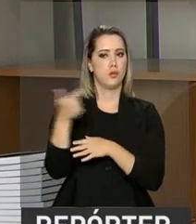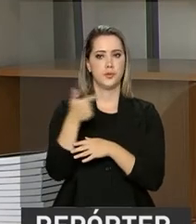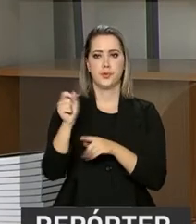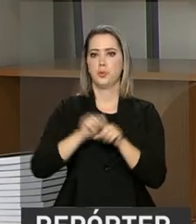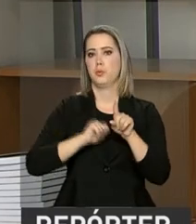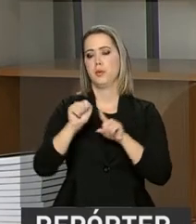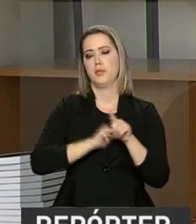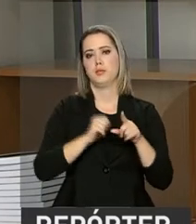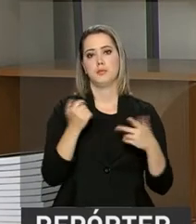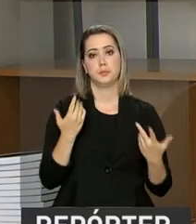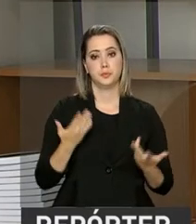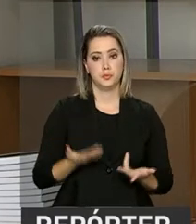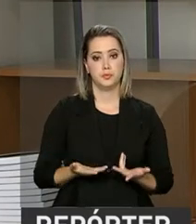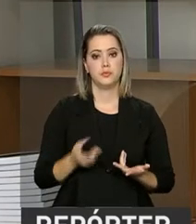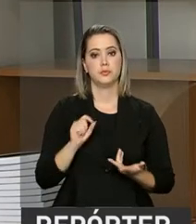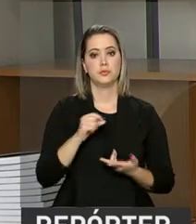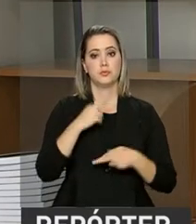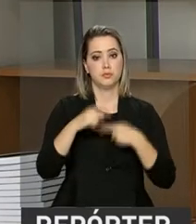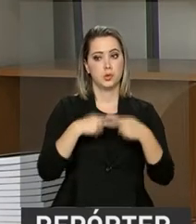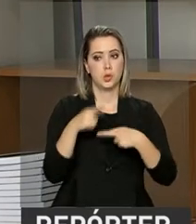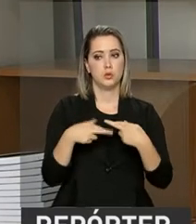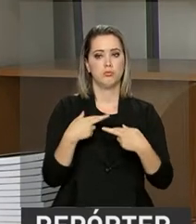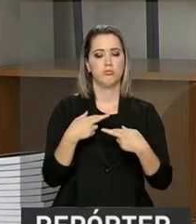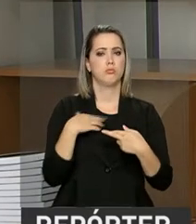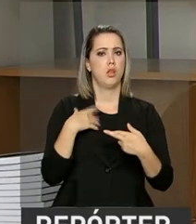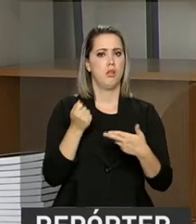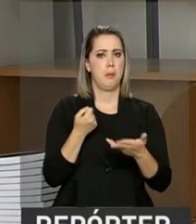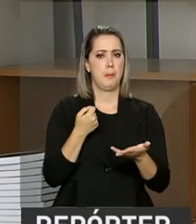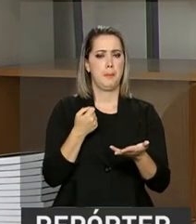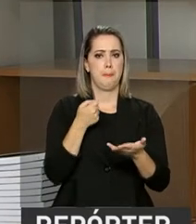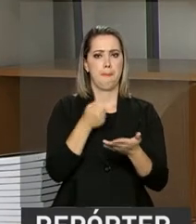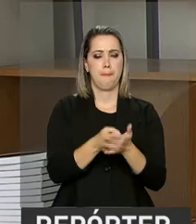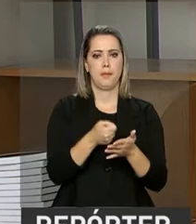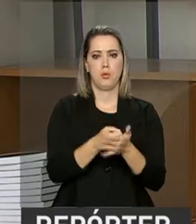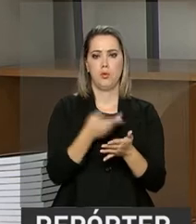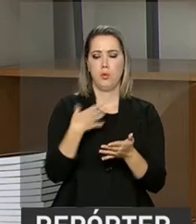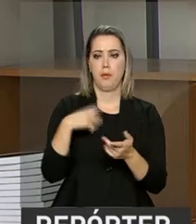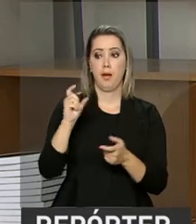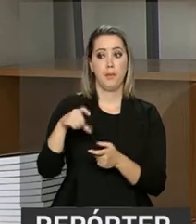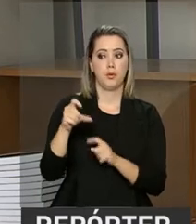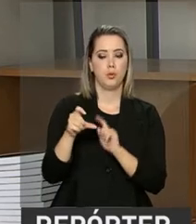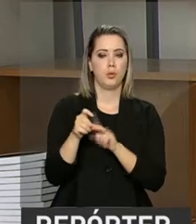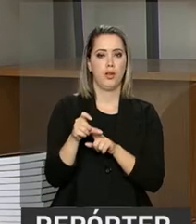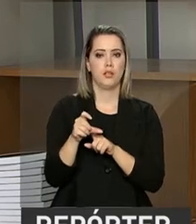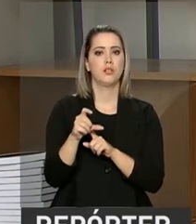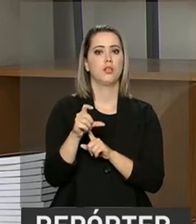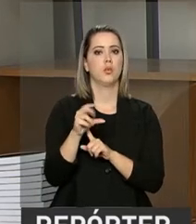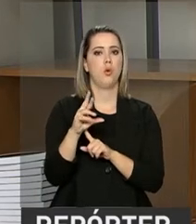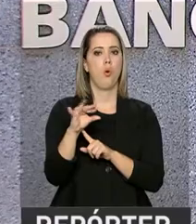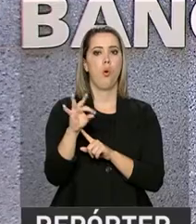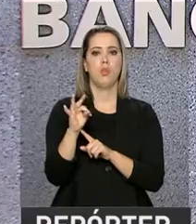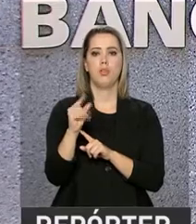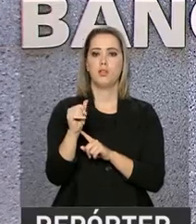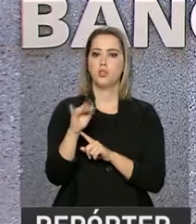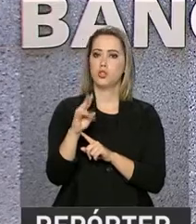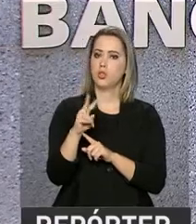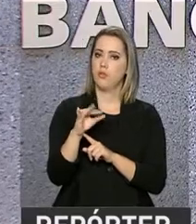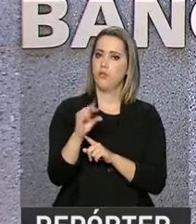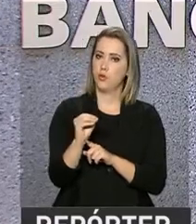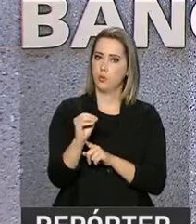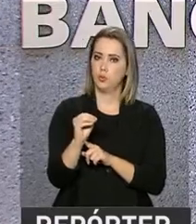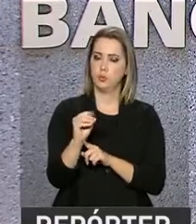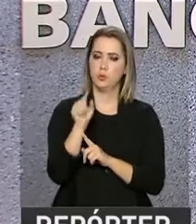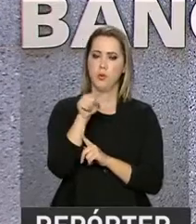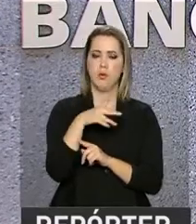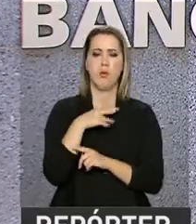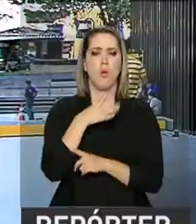mês da rolagem do crédito do cartão, que é o chamado rotativo. Para o Banco Central,